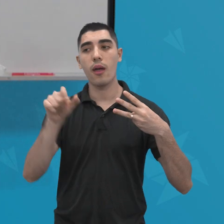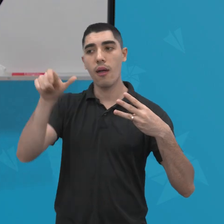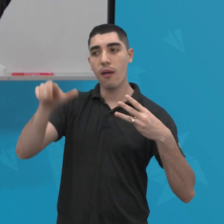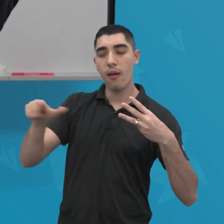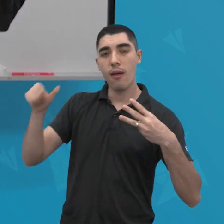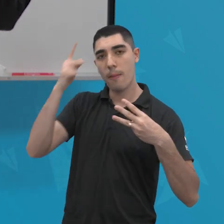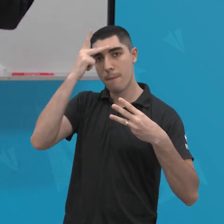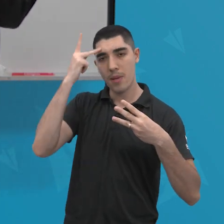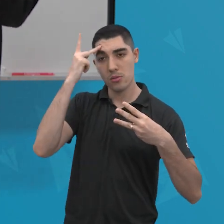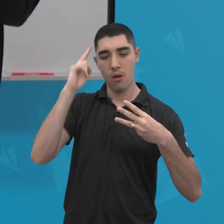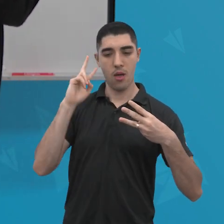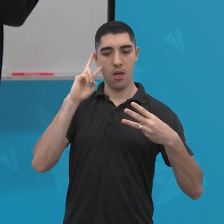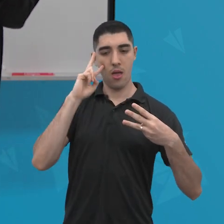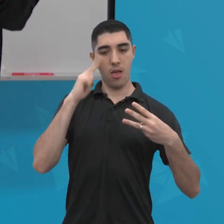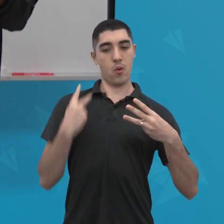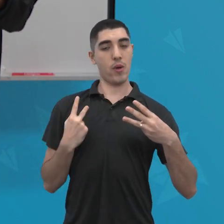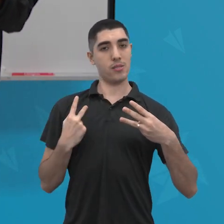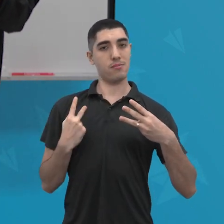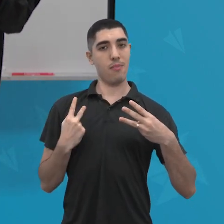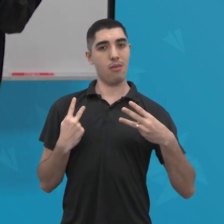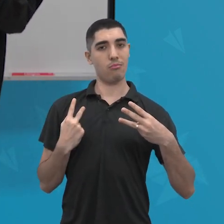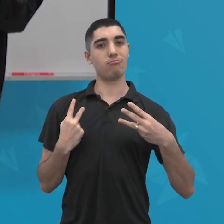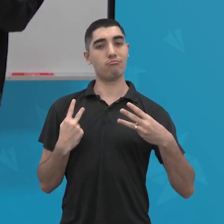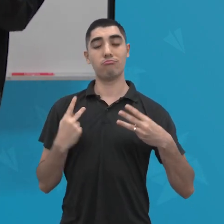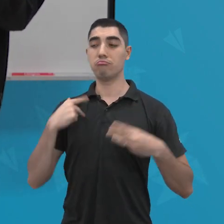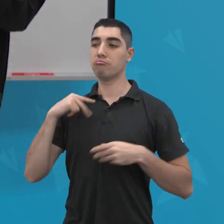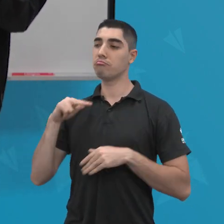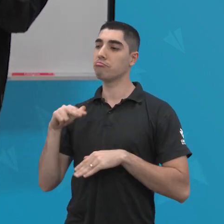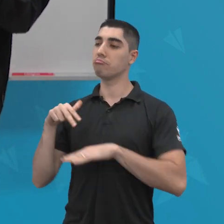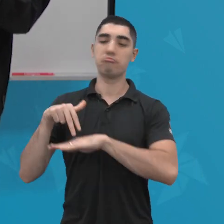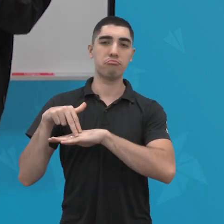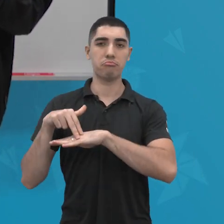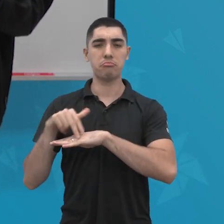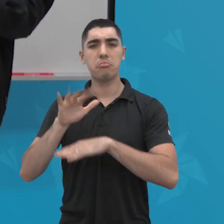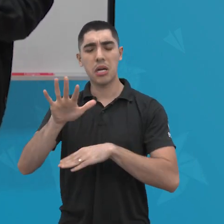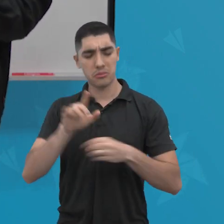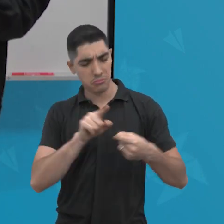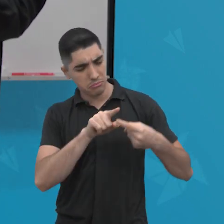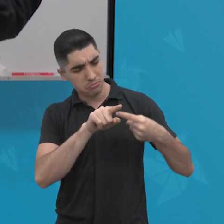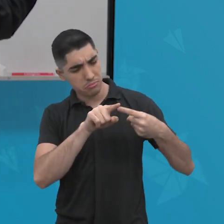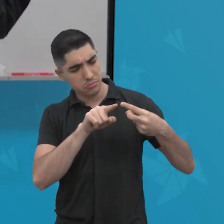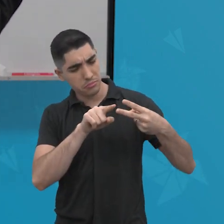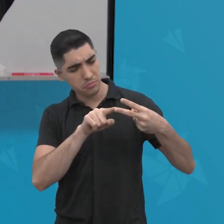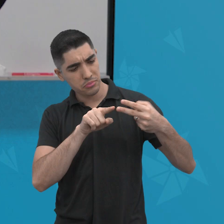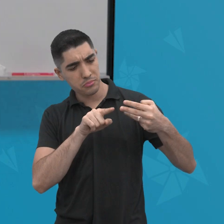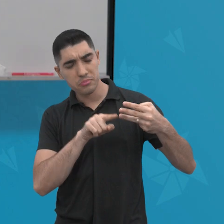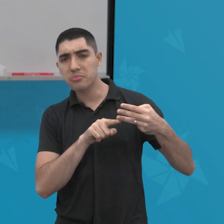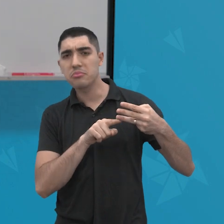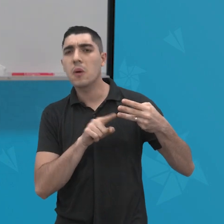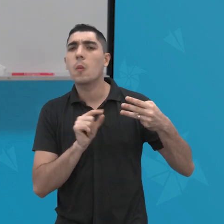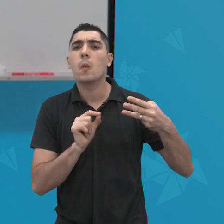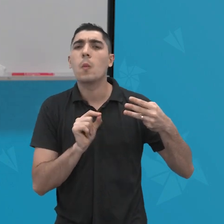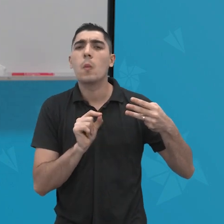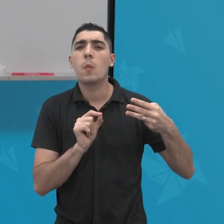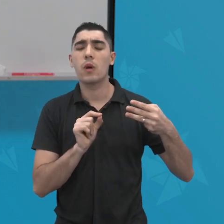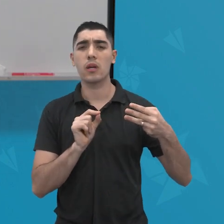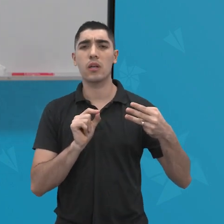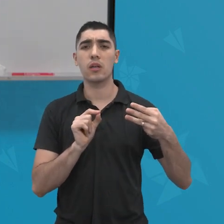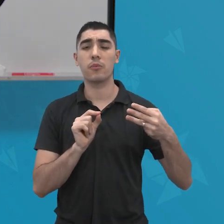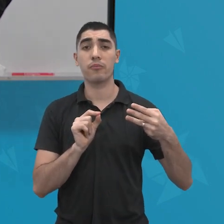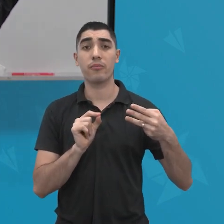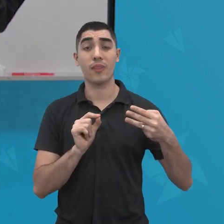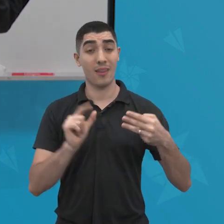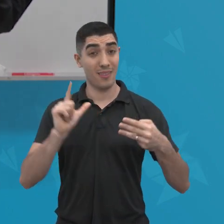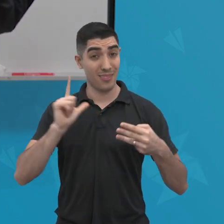certo reconhecimento, um certo status. Isso daí significa o quê? Significa lidar com